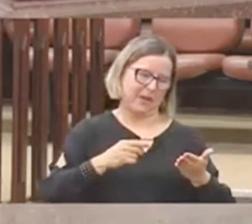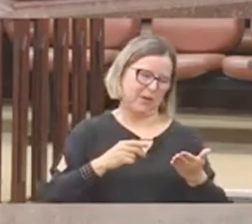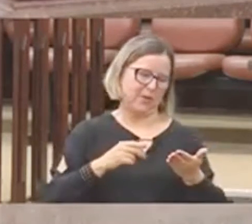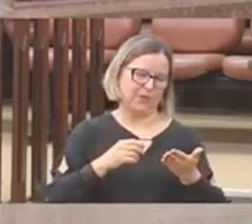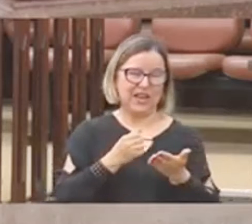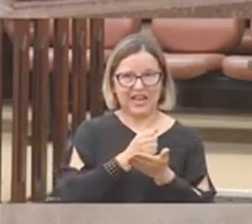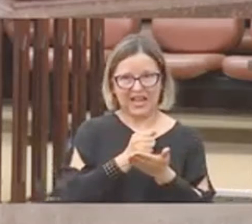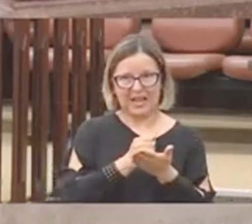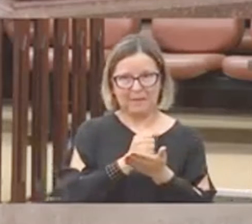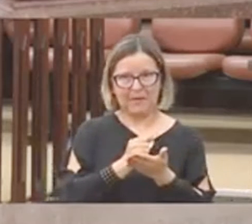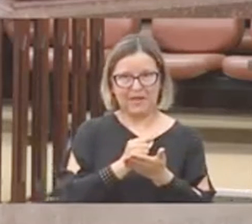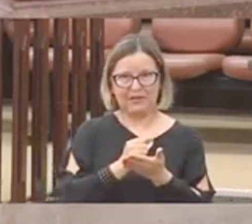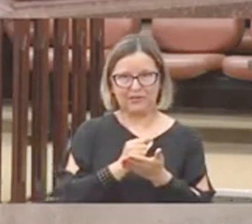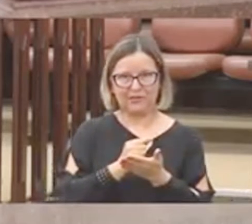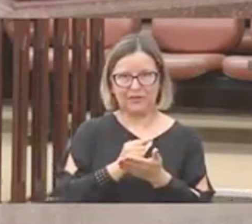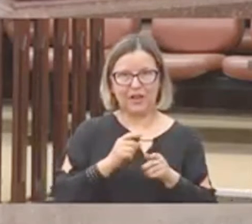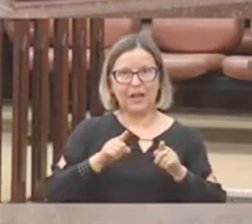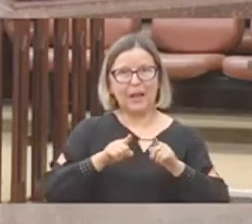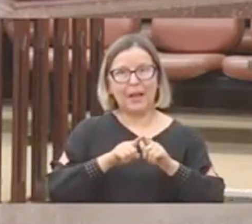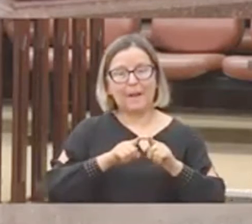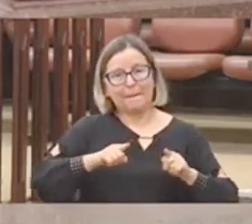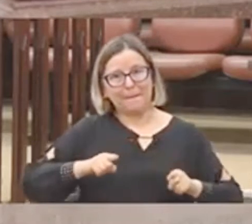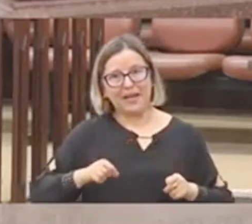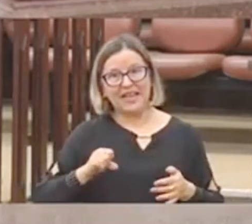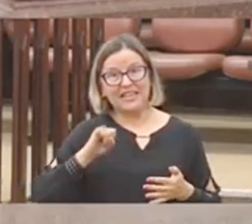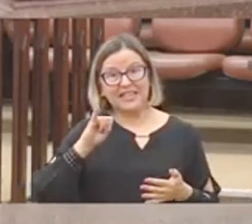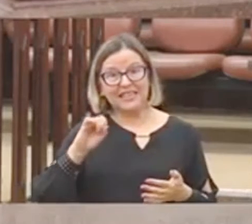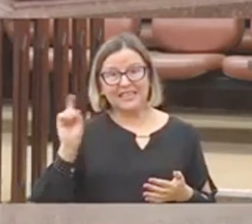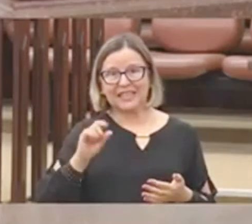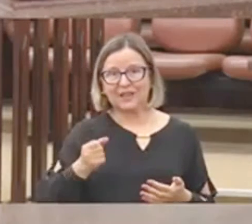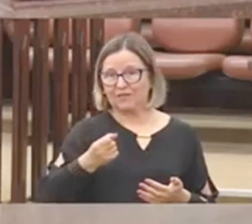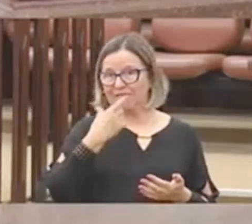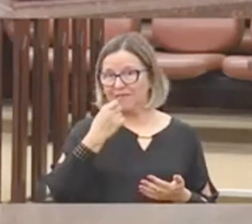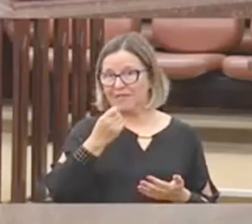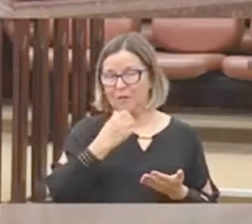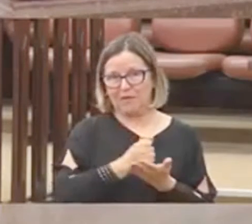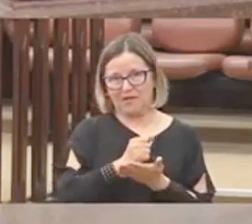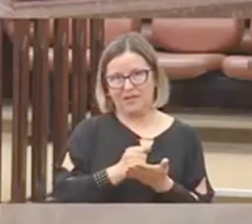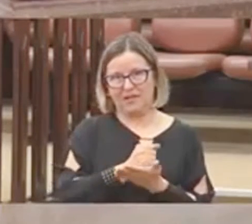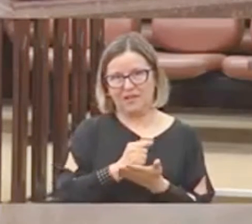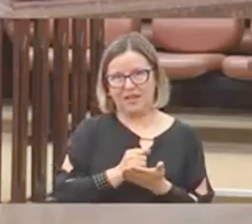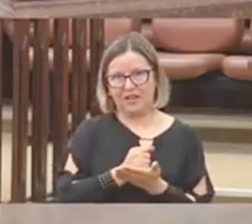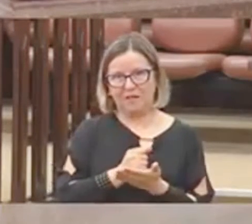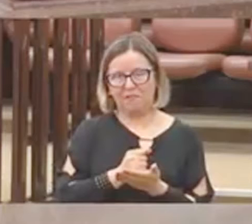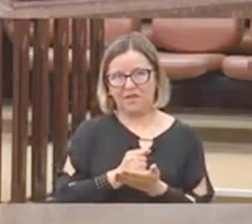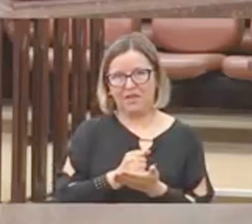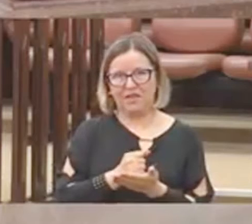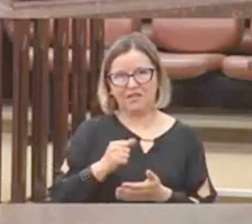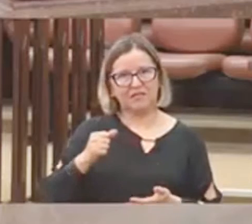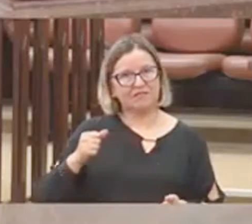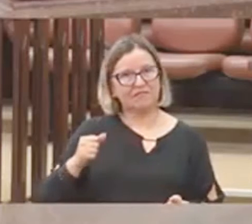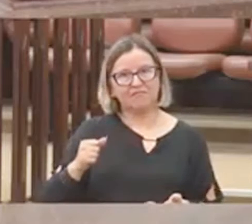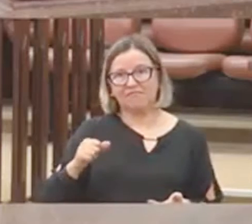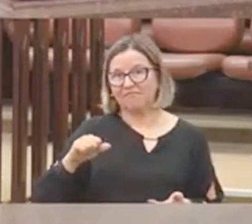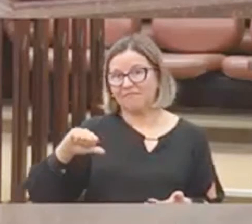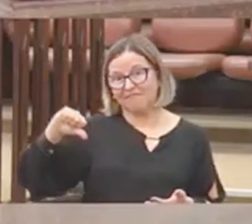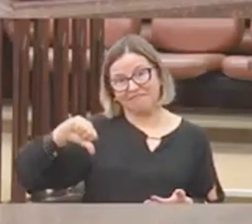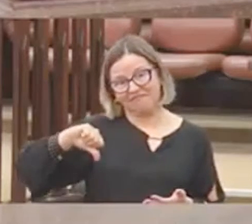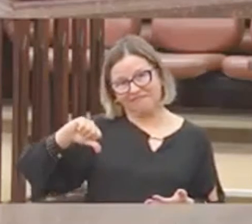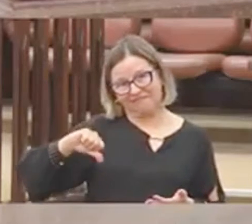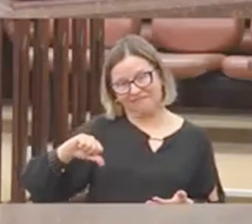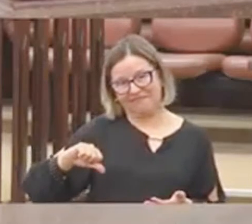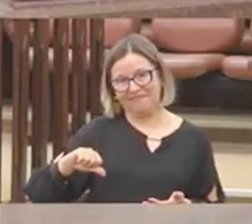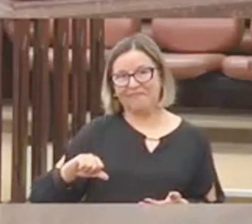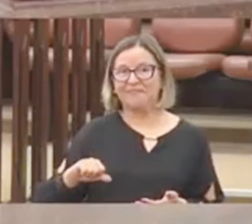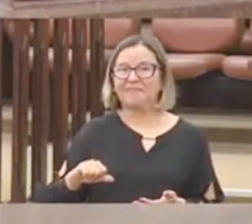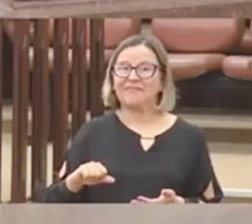não é a receita que cura, mas é o remédio ministrado. É preciso crer pela fé no Evangelho